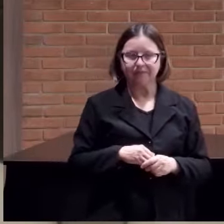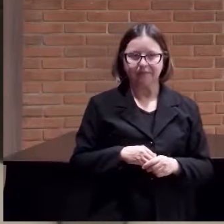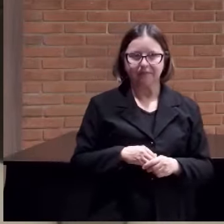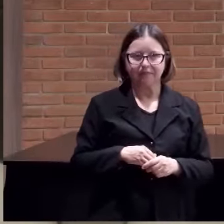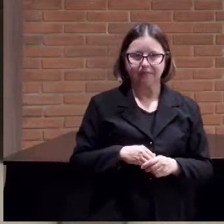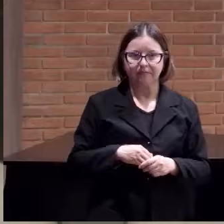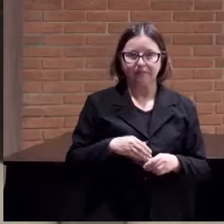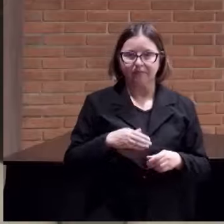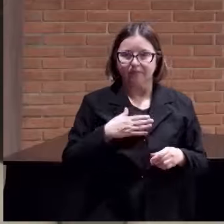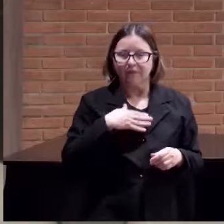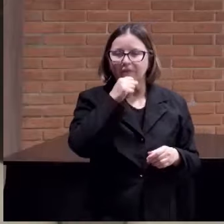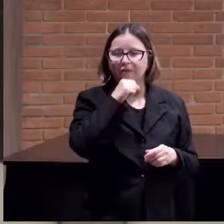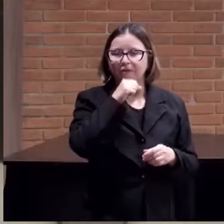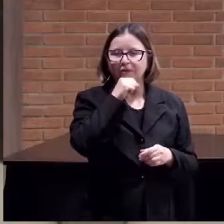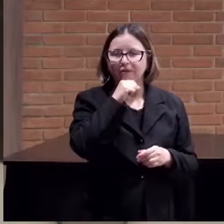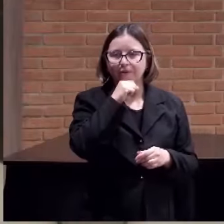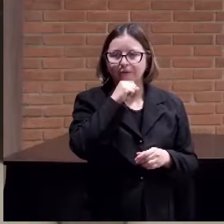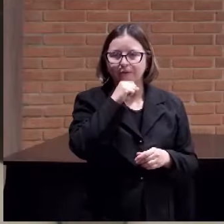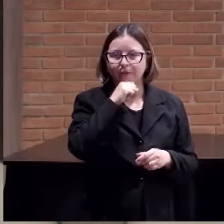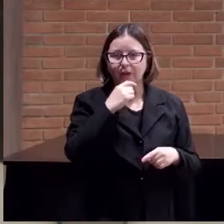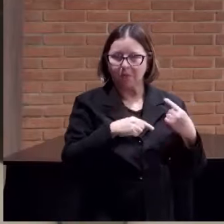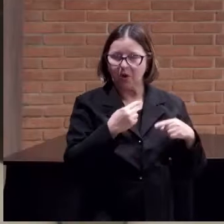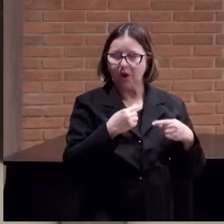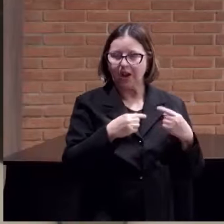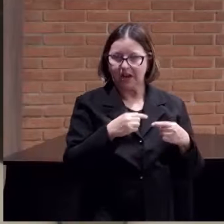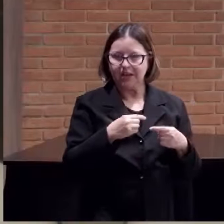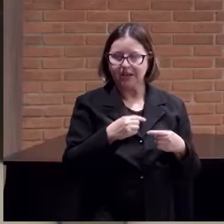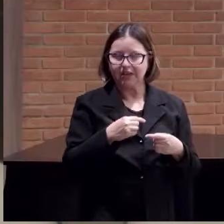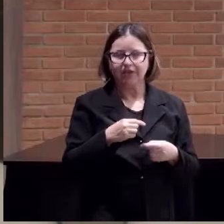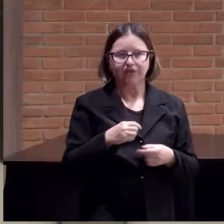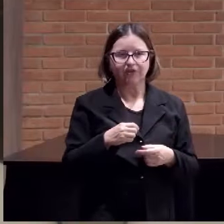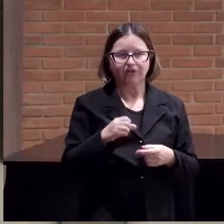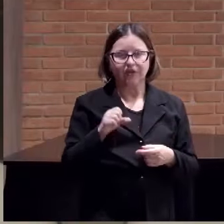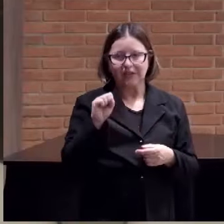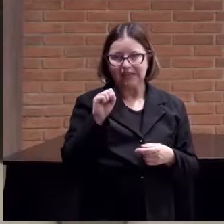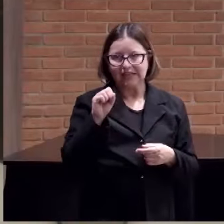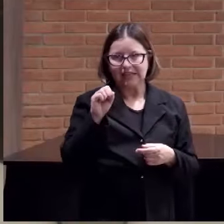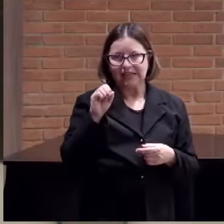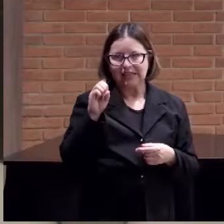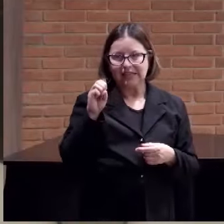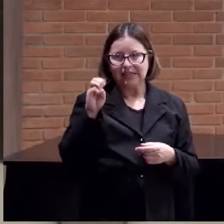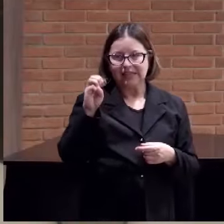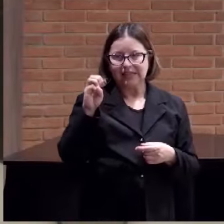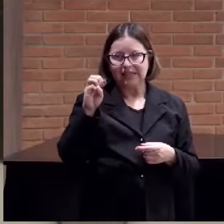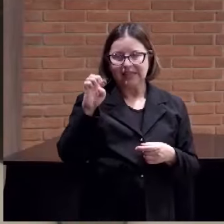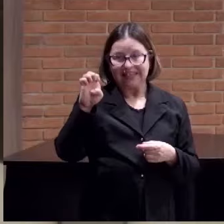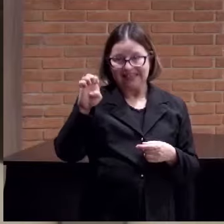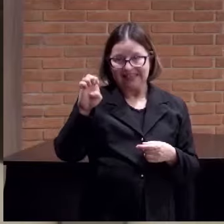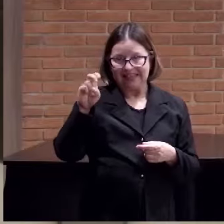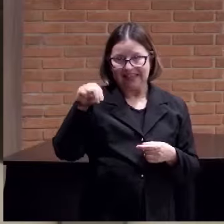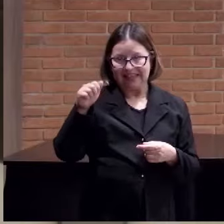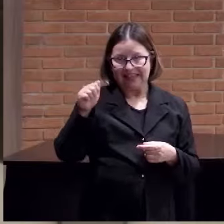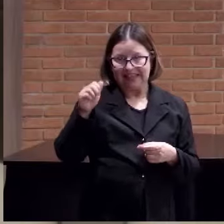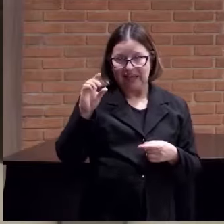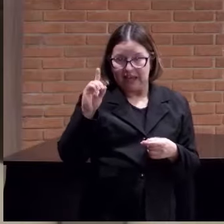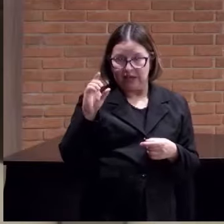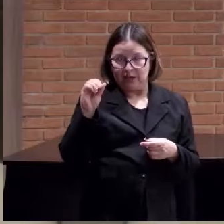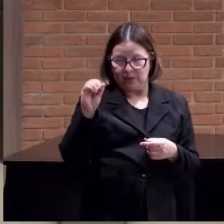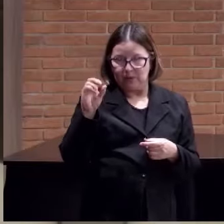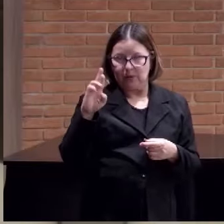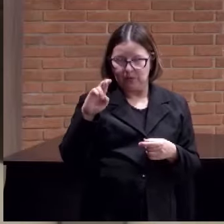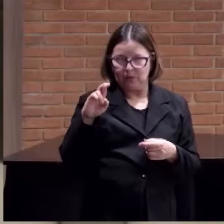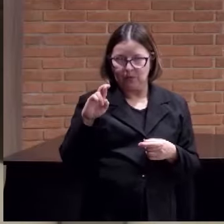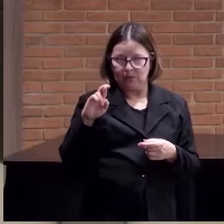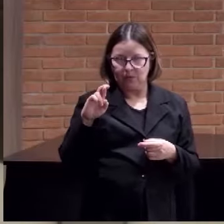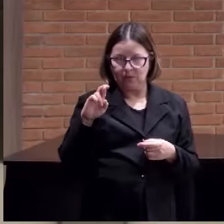O meu avô foi político, foi senador e deixou o Senado por causa da